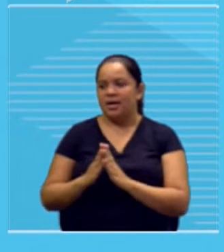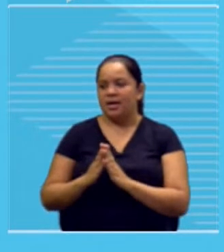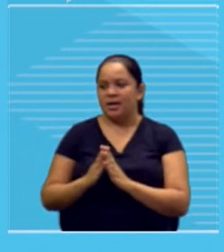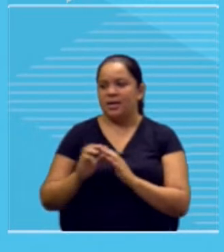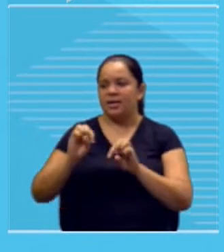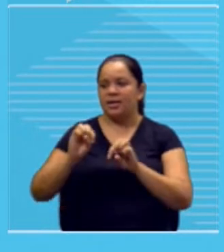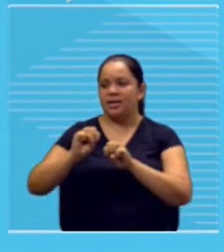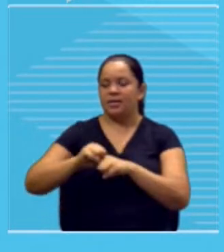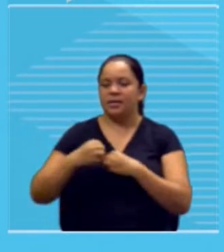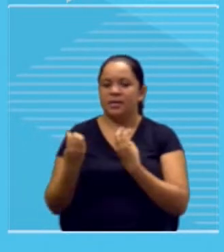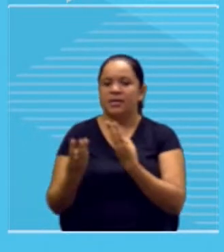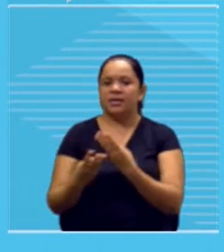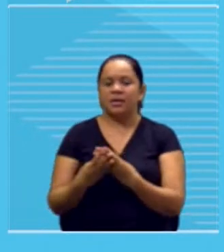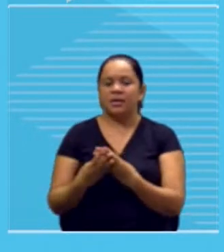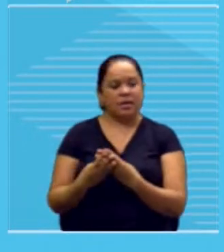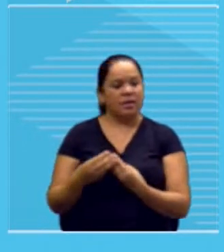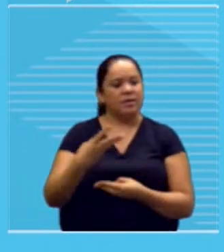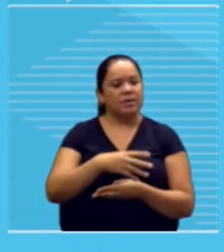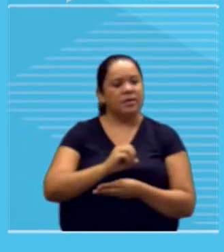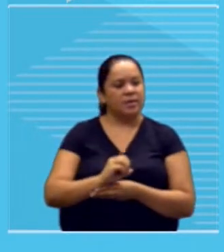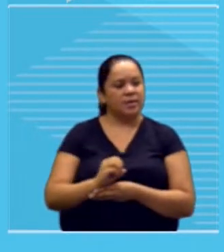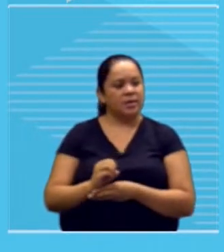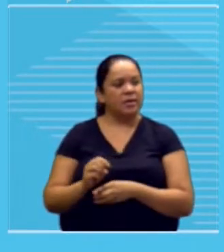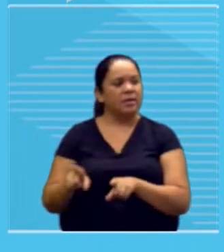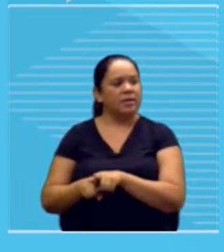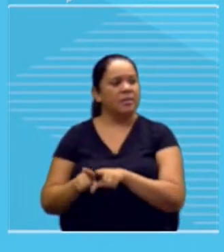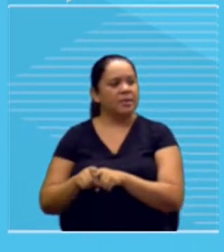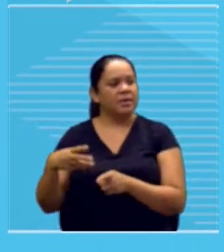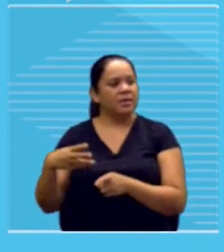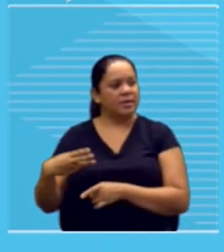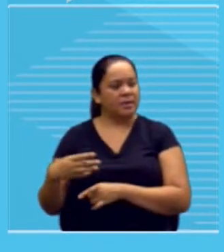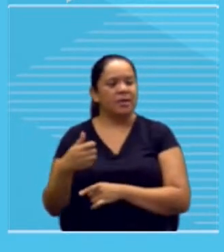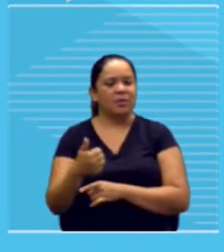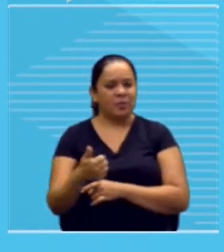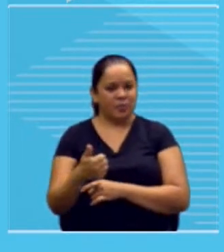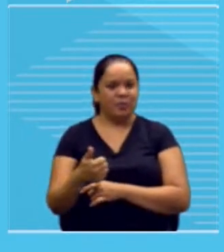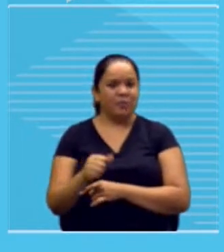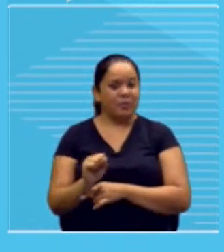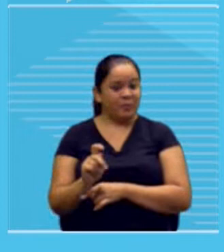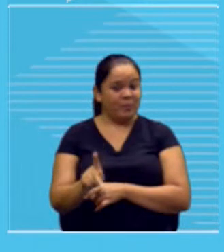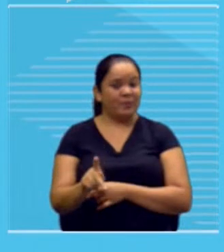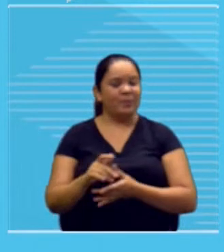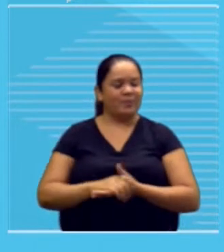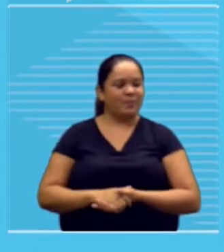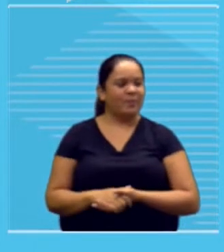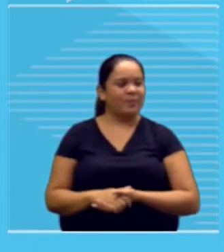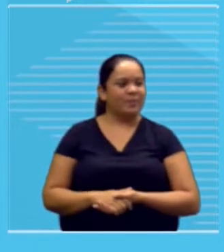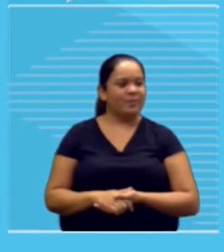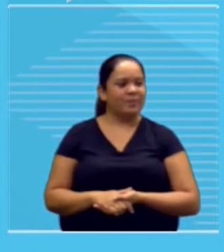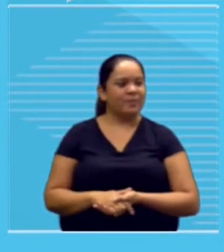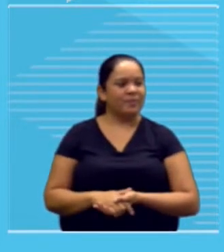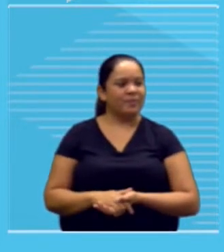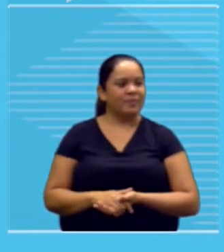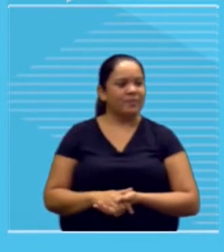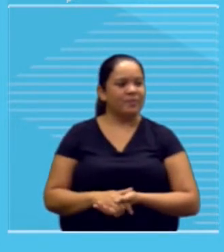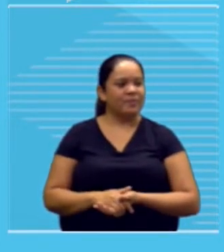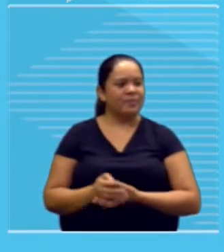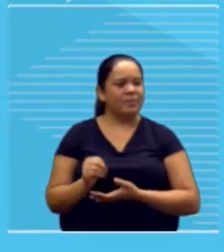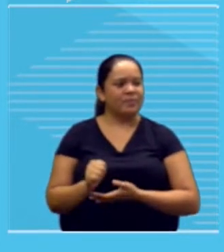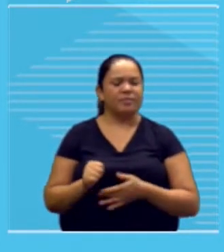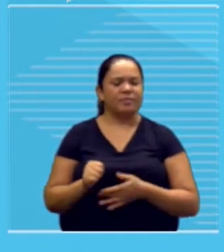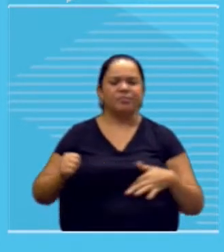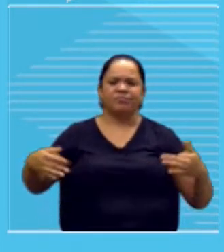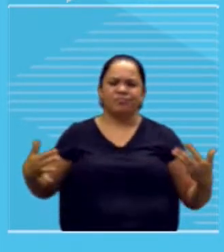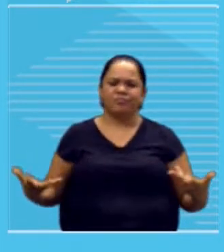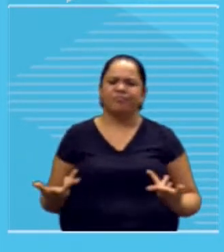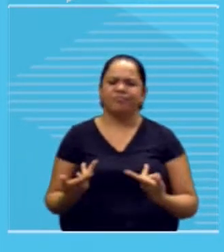conseguir chegar lá fica então para casa aula que vem a gente faz essa atividade e as habilidades